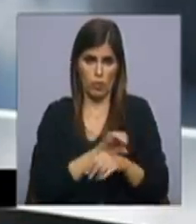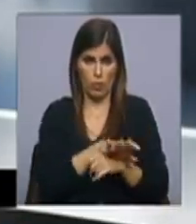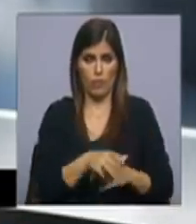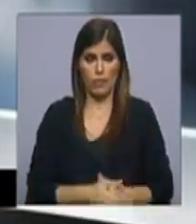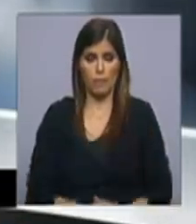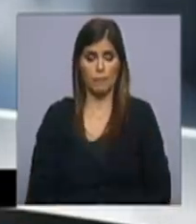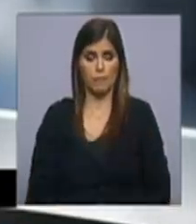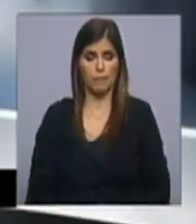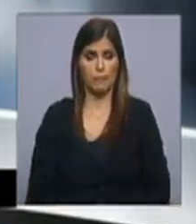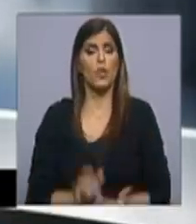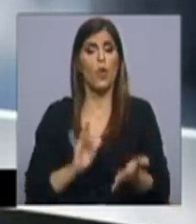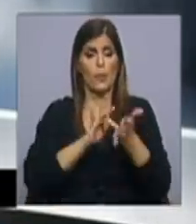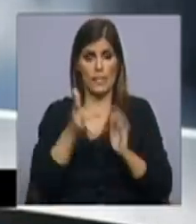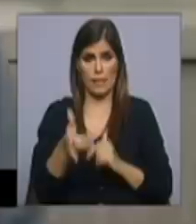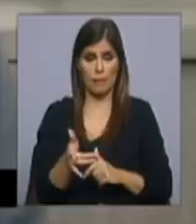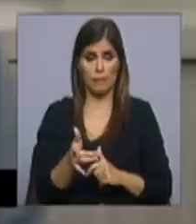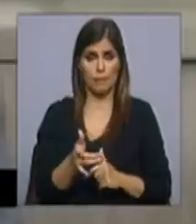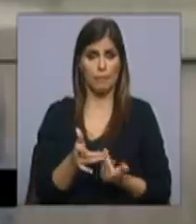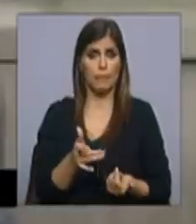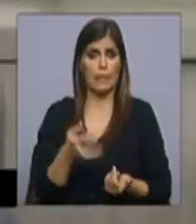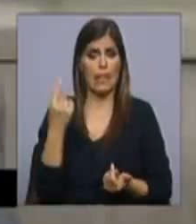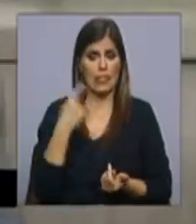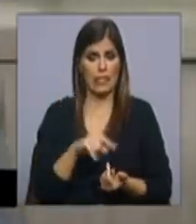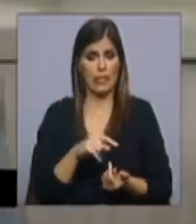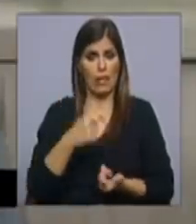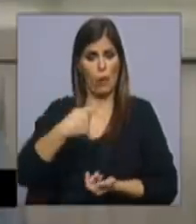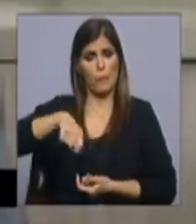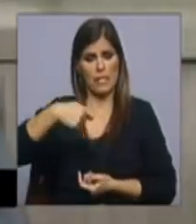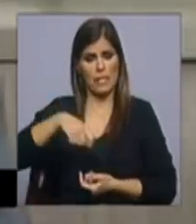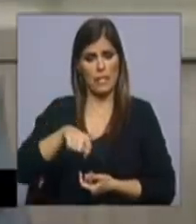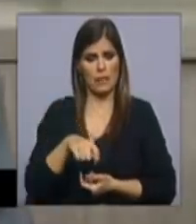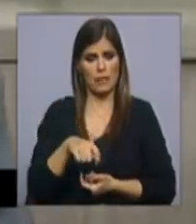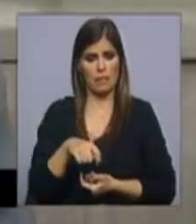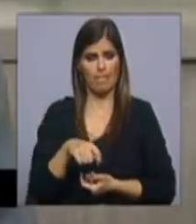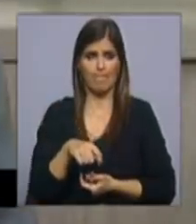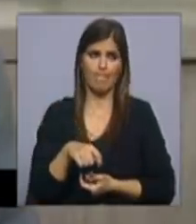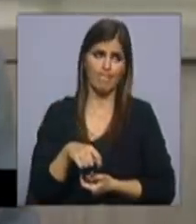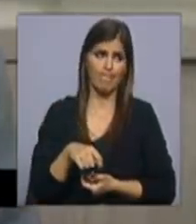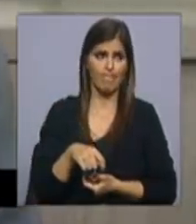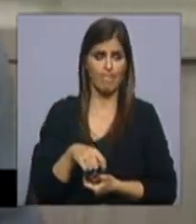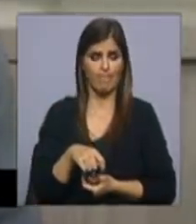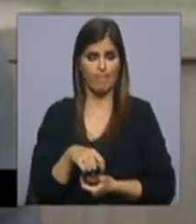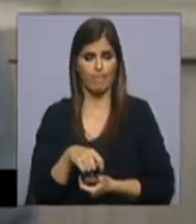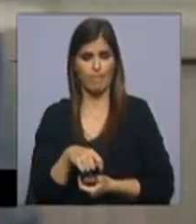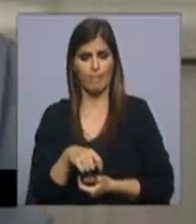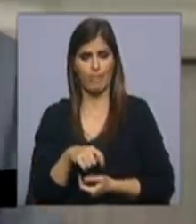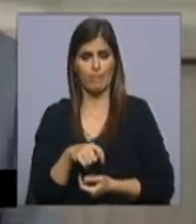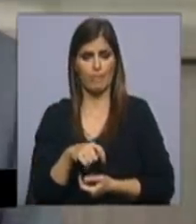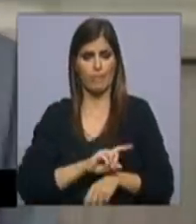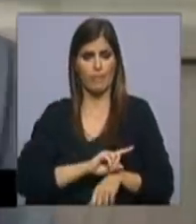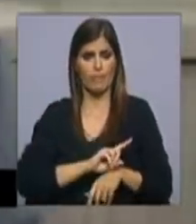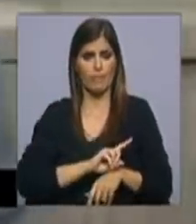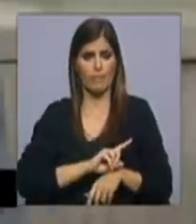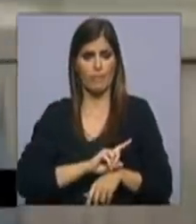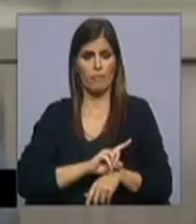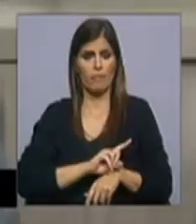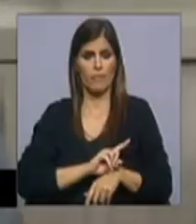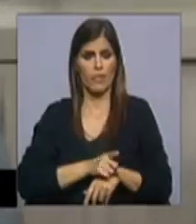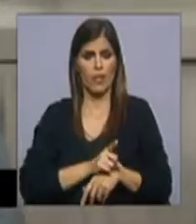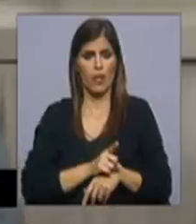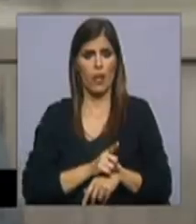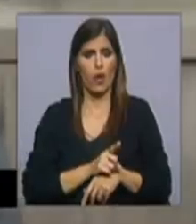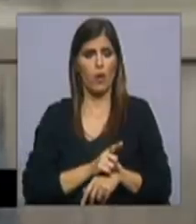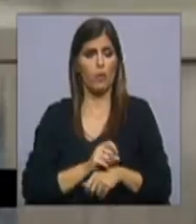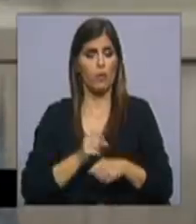Olha, o Brasil tem um presidente, João Fernando, que no primeiro momento não acreditava no